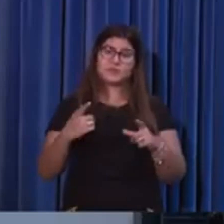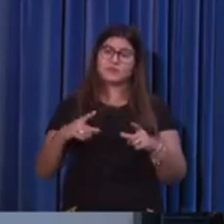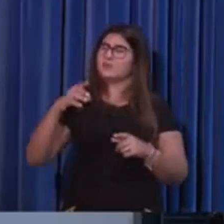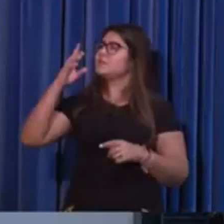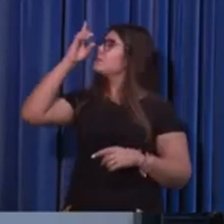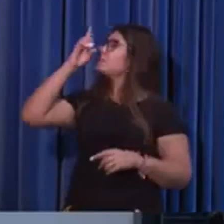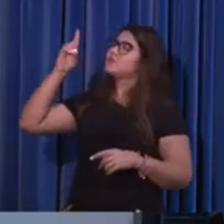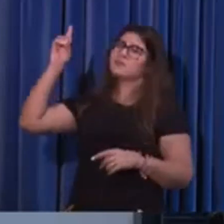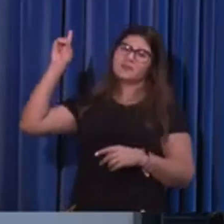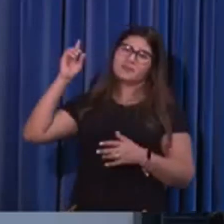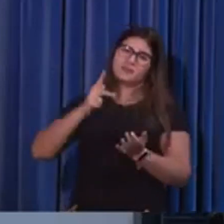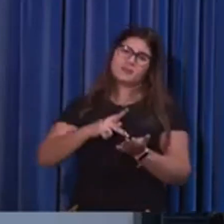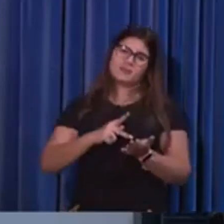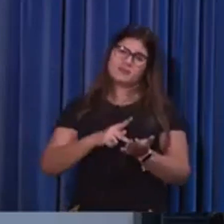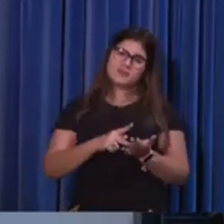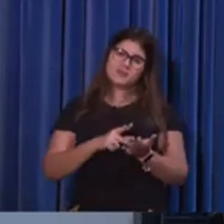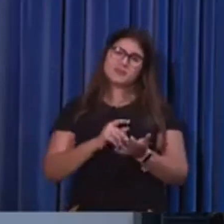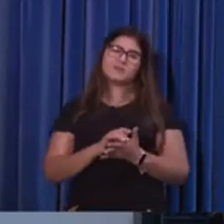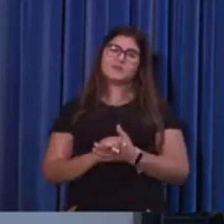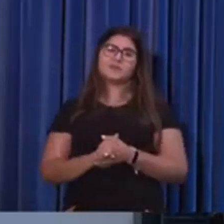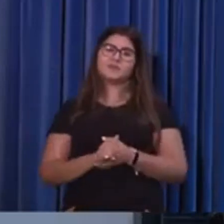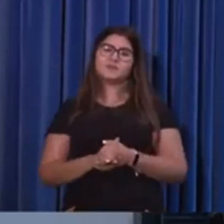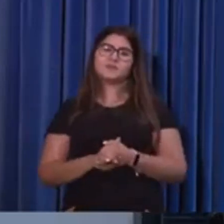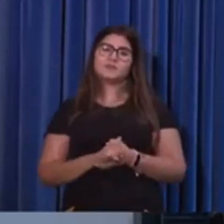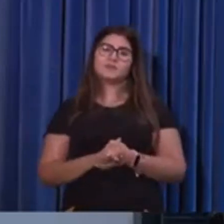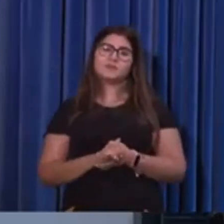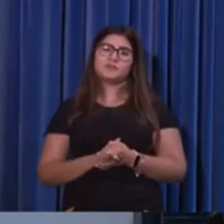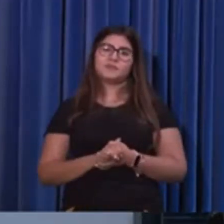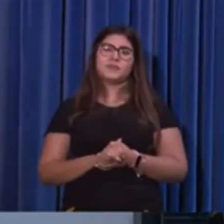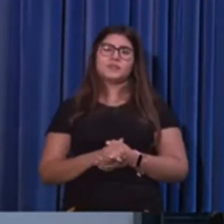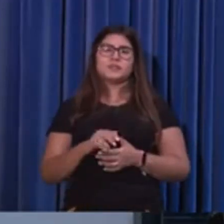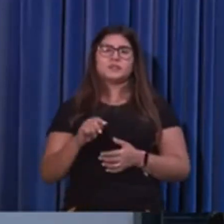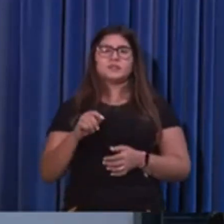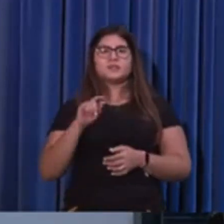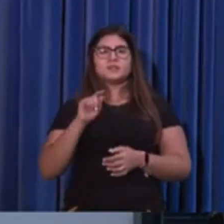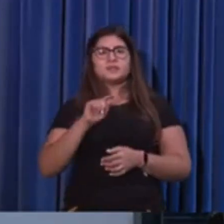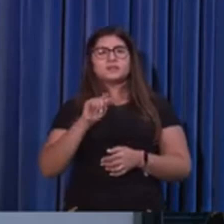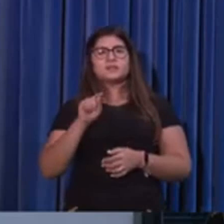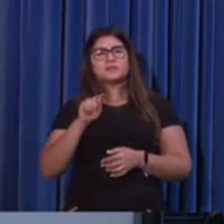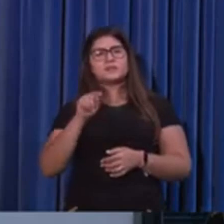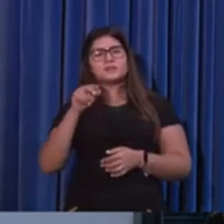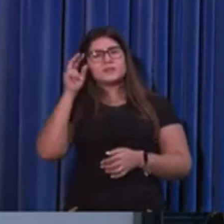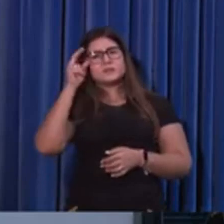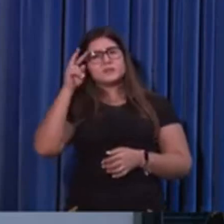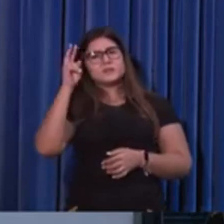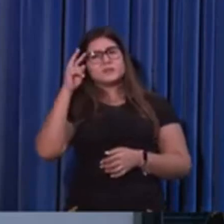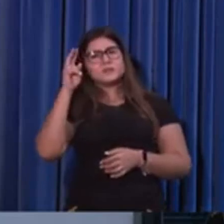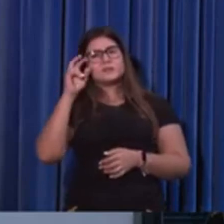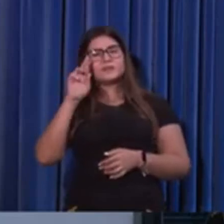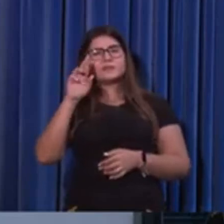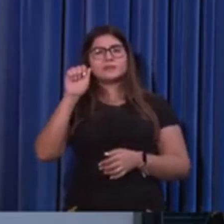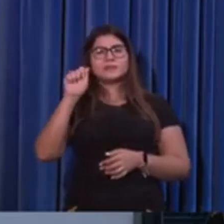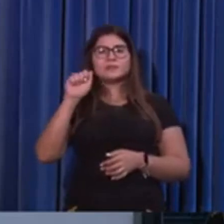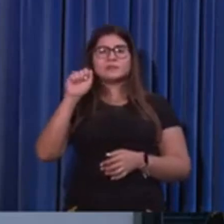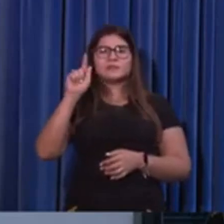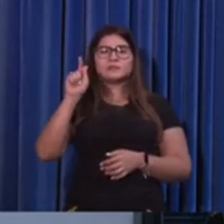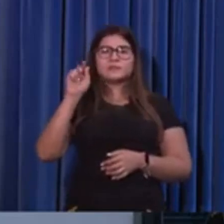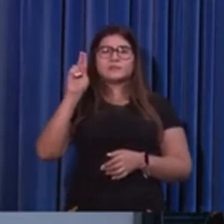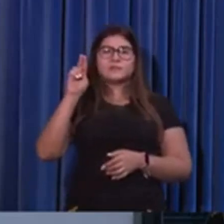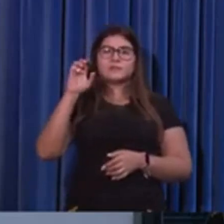Deus. Dessa forma, você se lembra o que Raquel fez quando